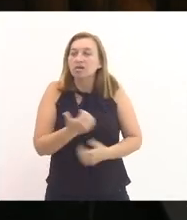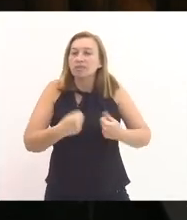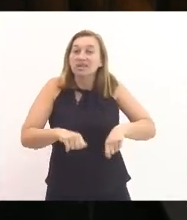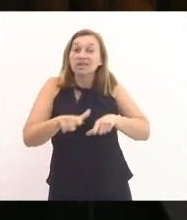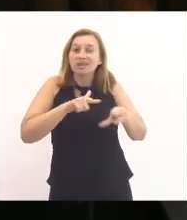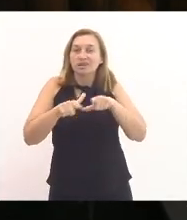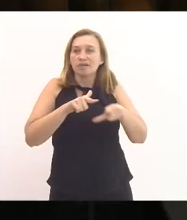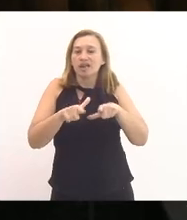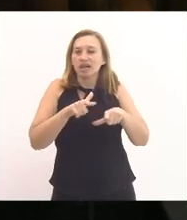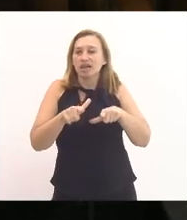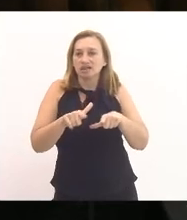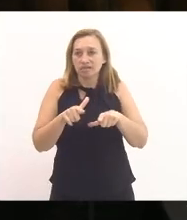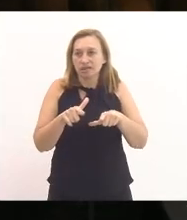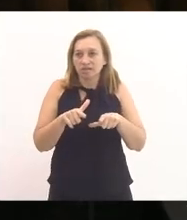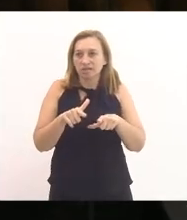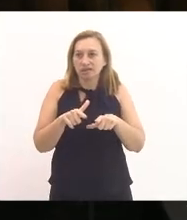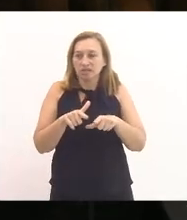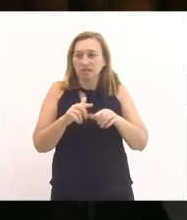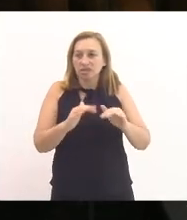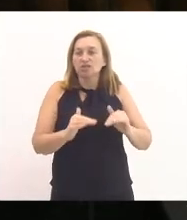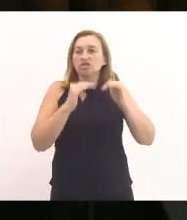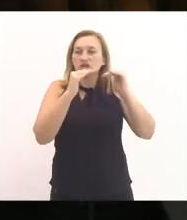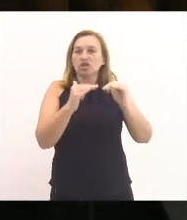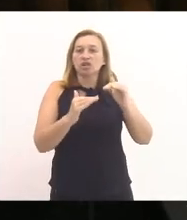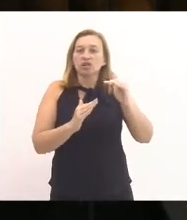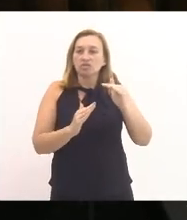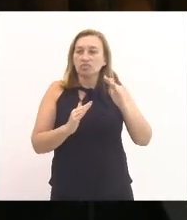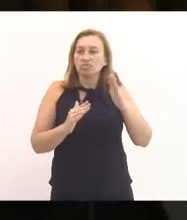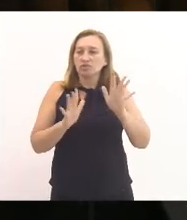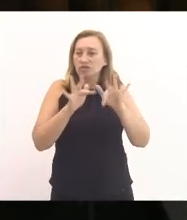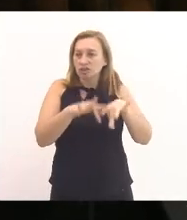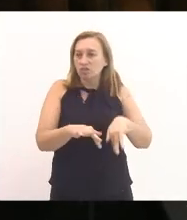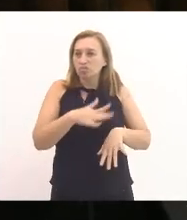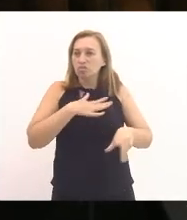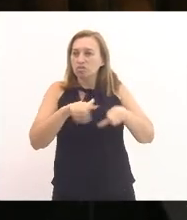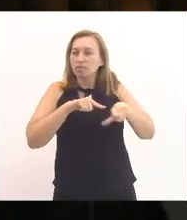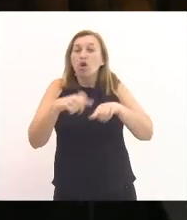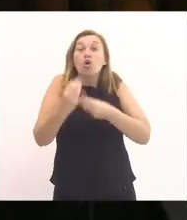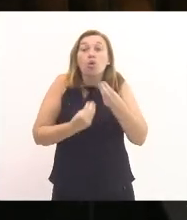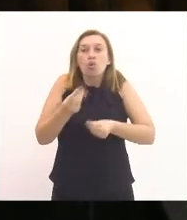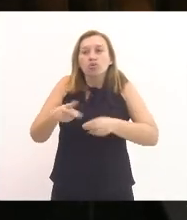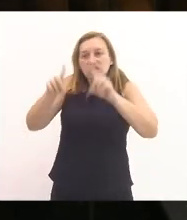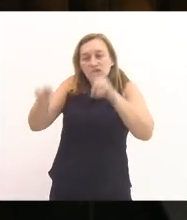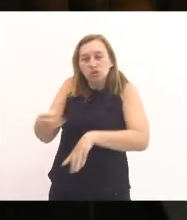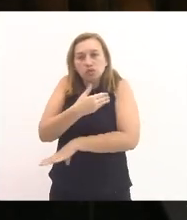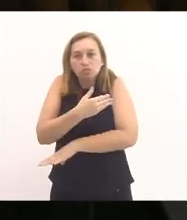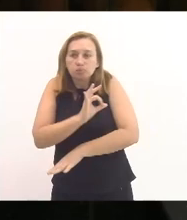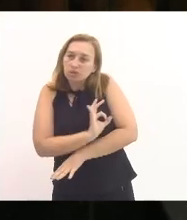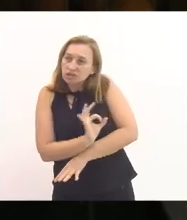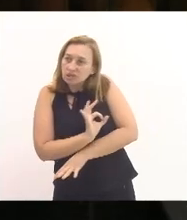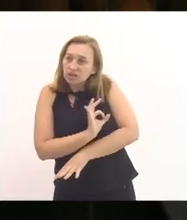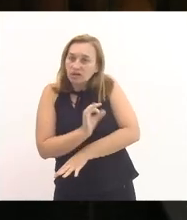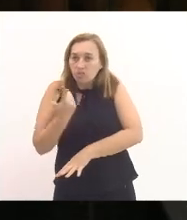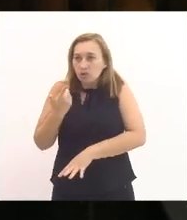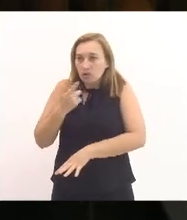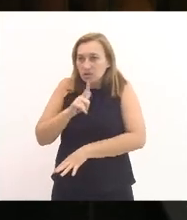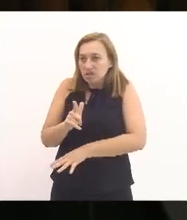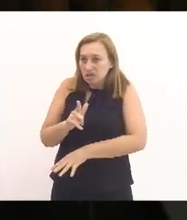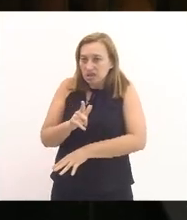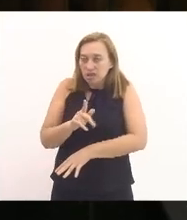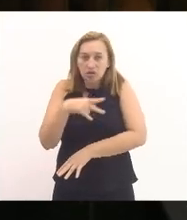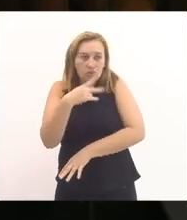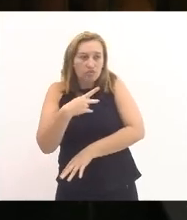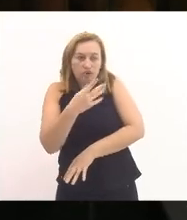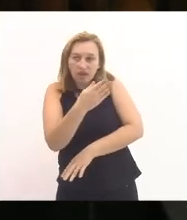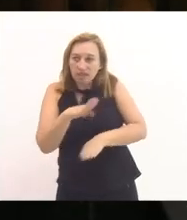trabalhar em um texto tempo cheguei no topo na minha carreira e como é que o servidor policial vai ter o ímpeto como foi